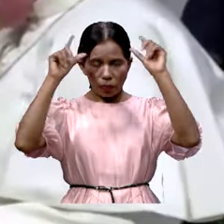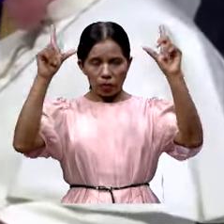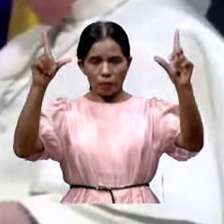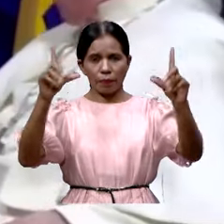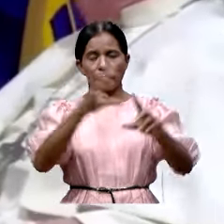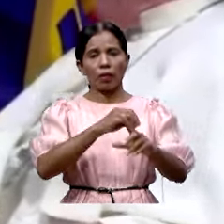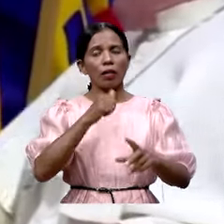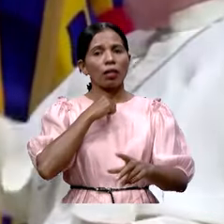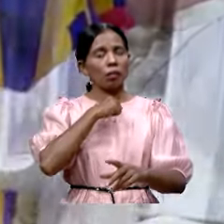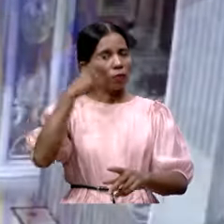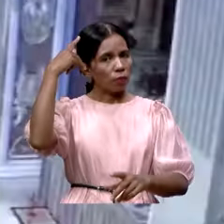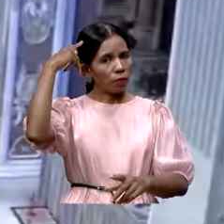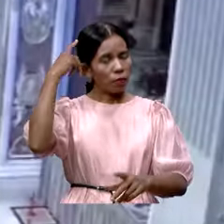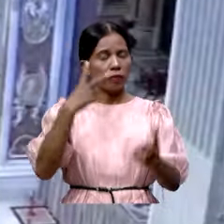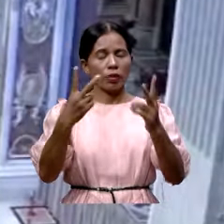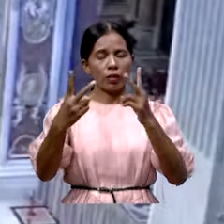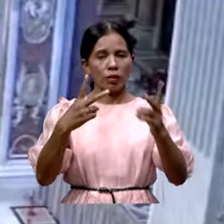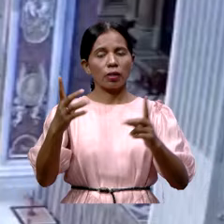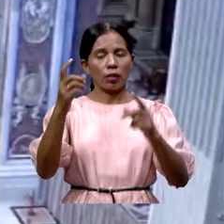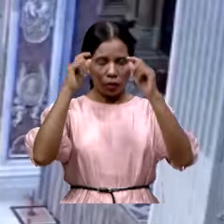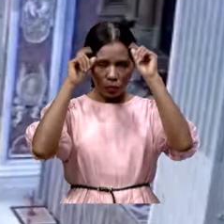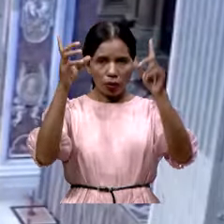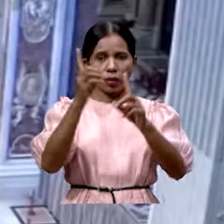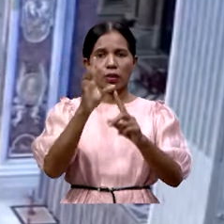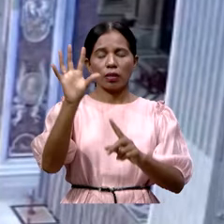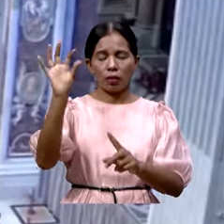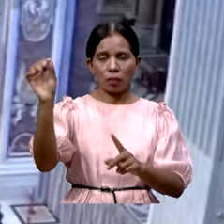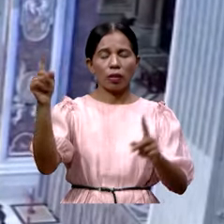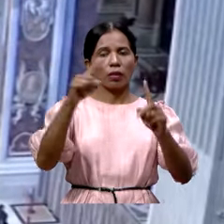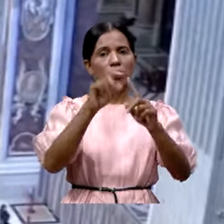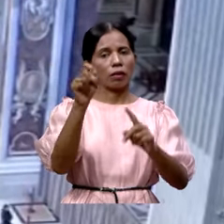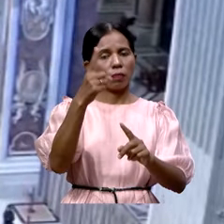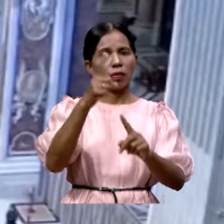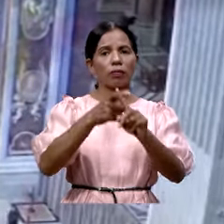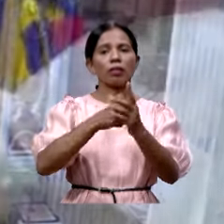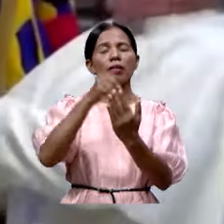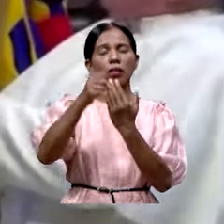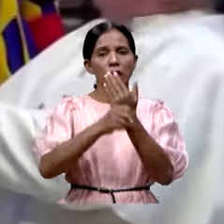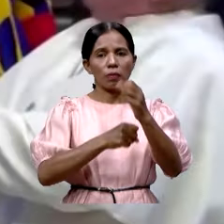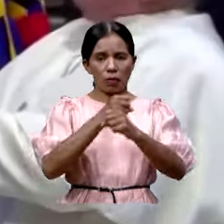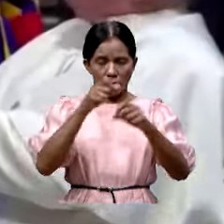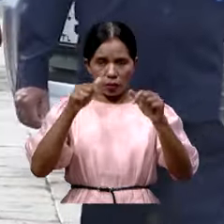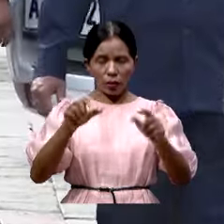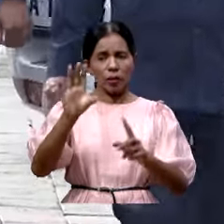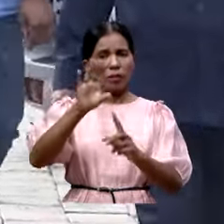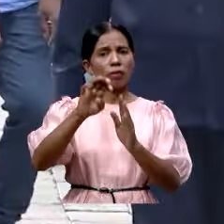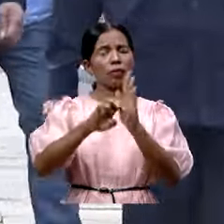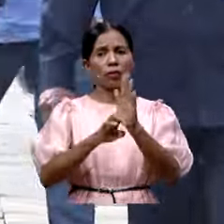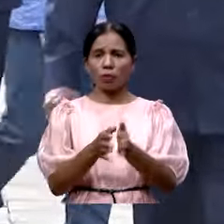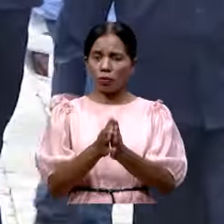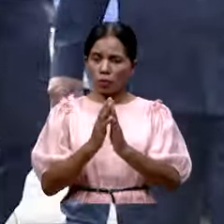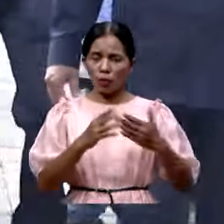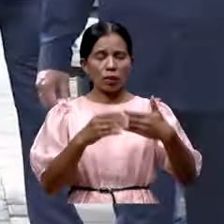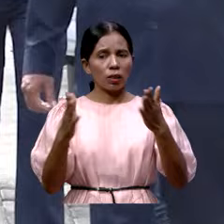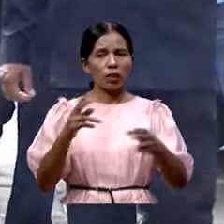ao Papa, se visita Timor-Leste, a lorong sia, to lorong san restingida, fula em setembro, tinan, né. Tamane, se festado, o seu líder nacional, no